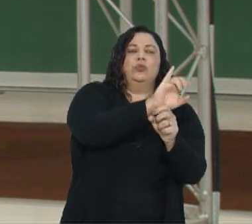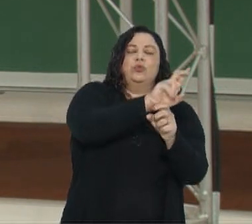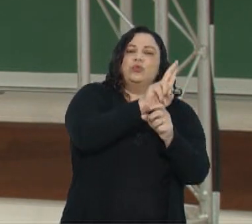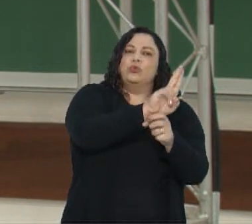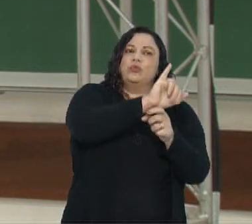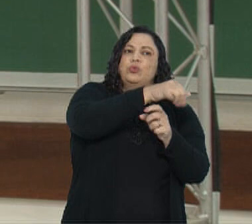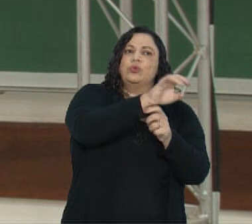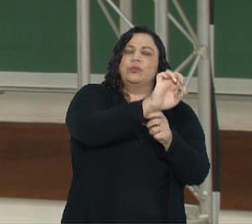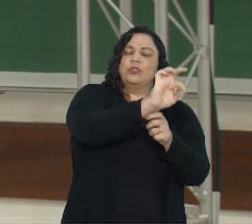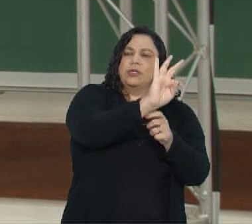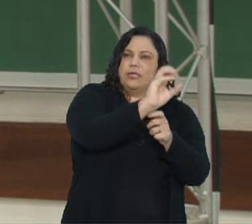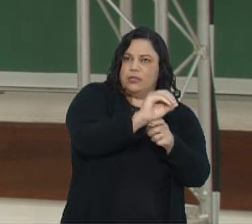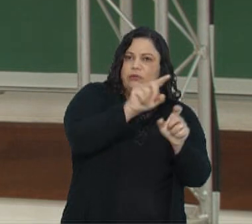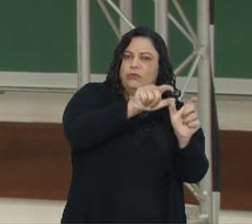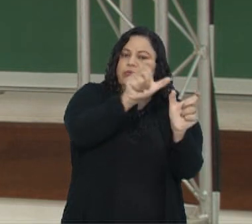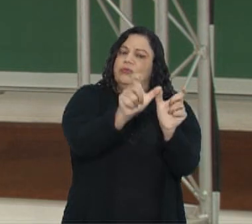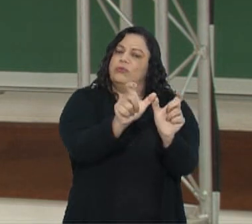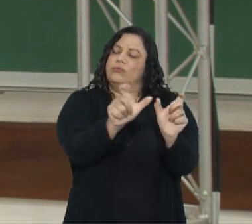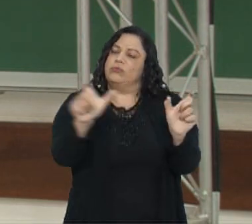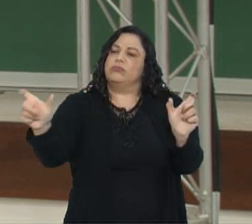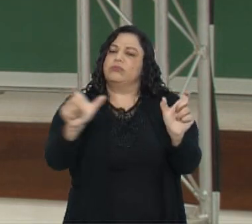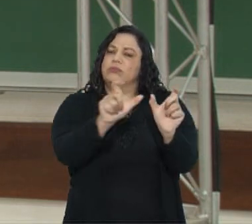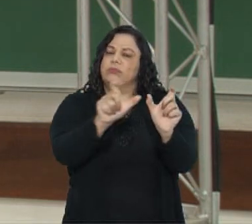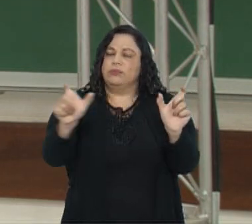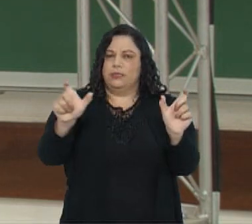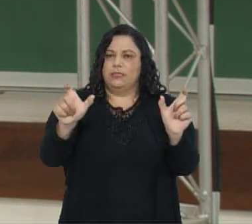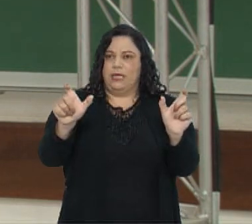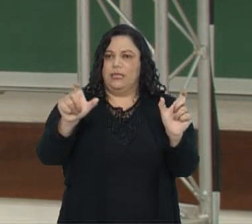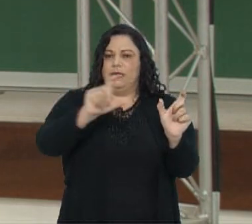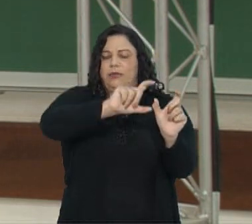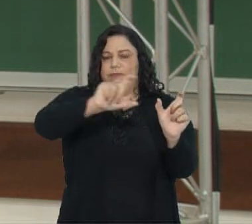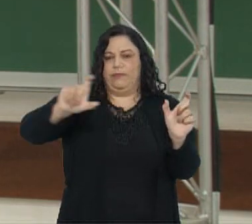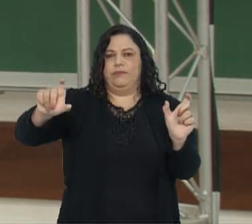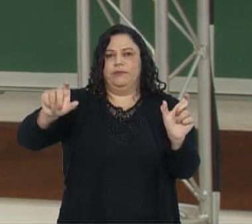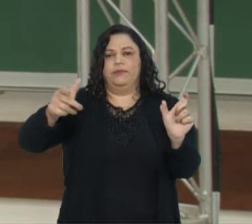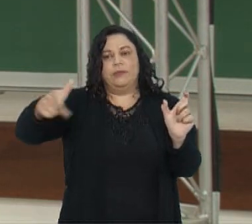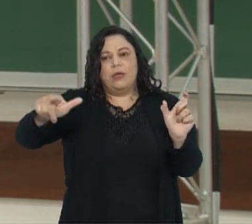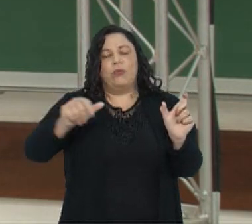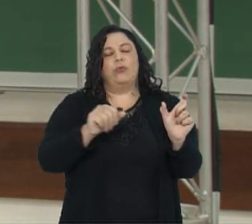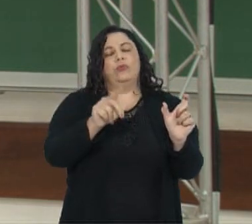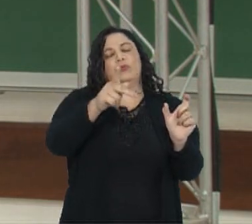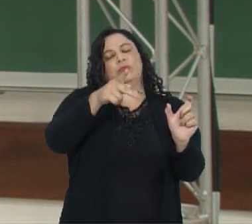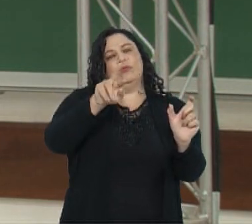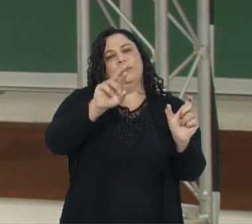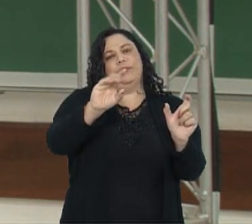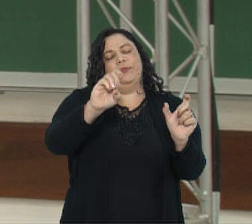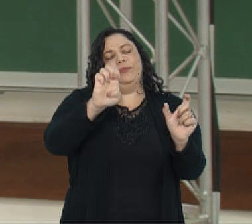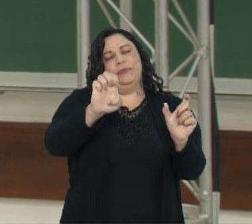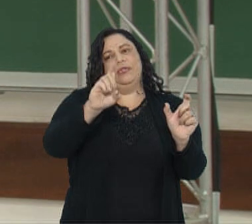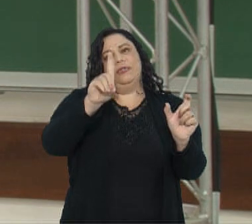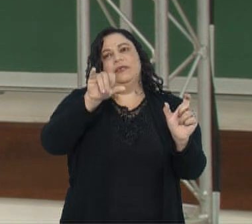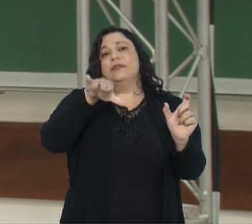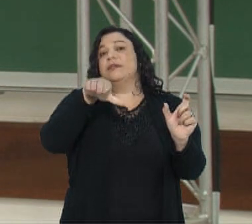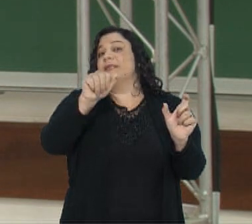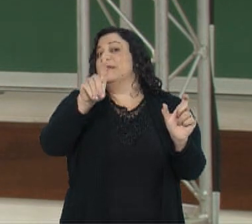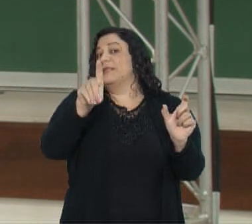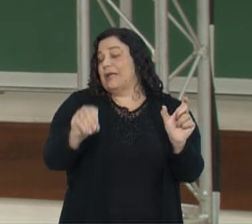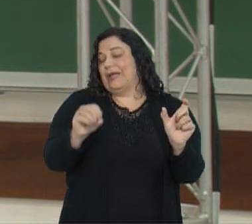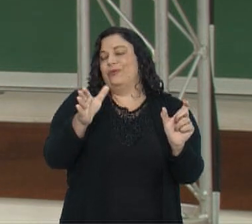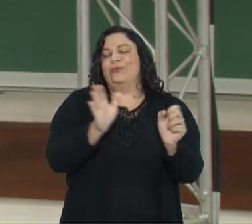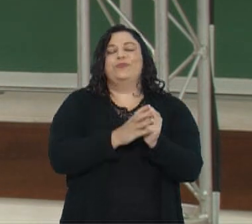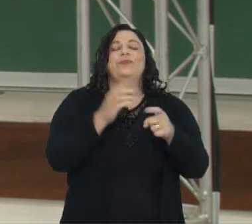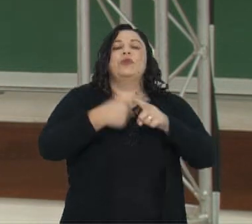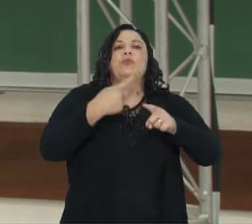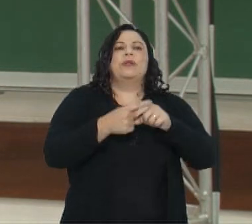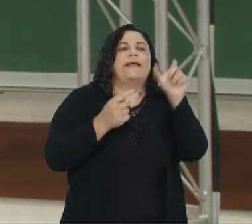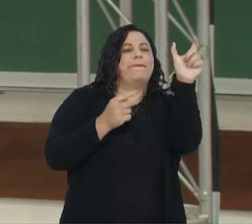o meu sujeito, né, porque eu tenho o inexistente. Lembram disso? Que o sujeito não vai aparecer, mas na maioria das